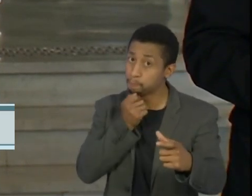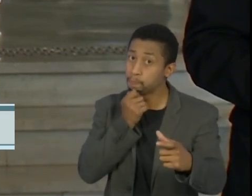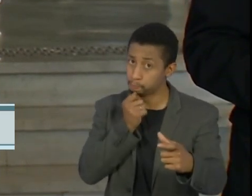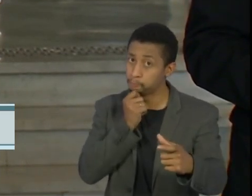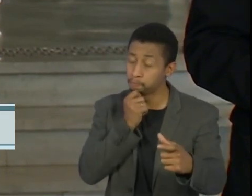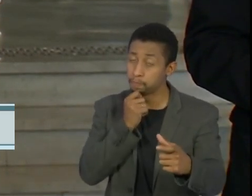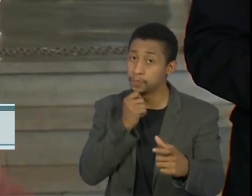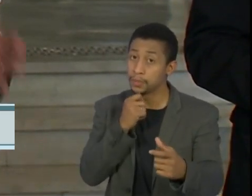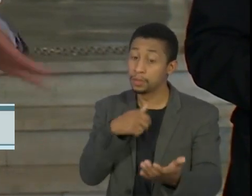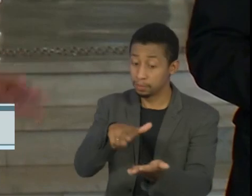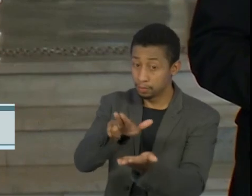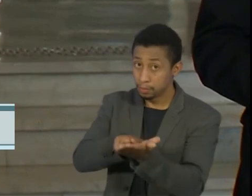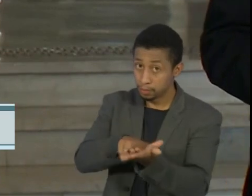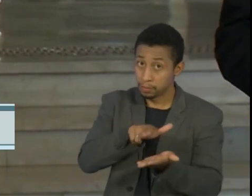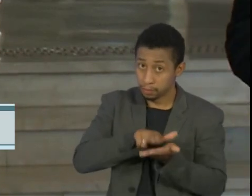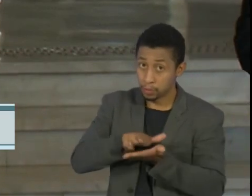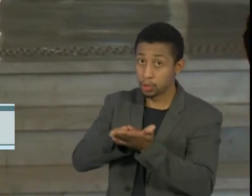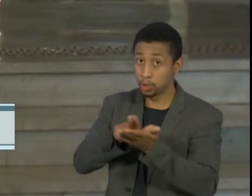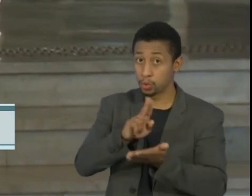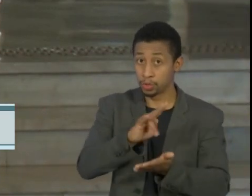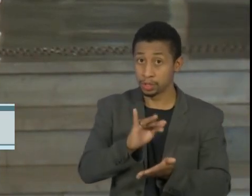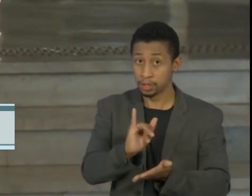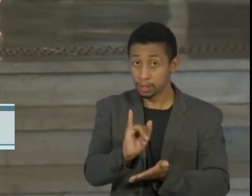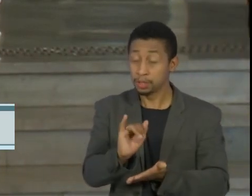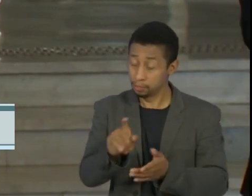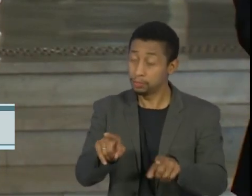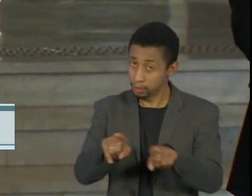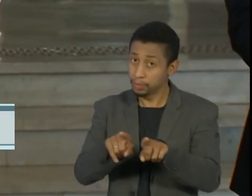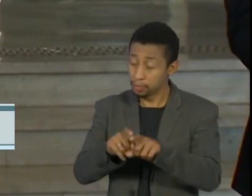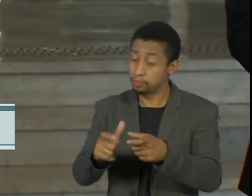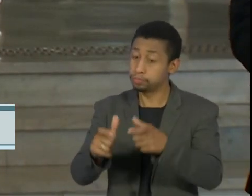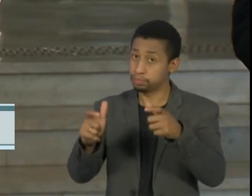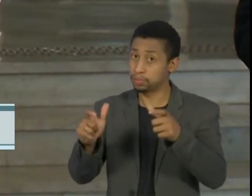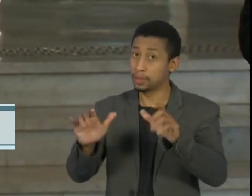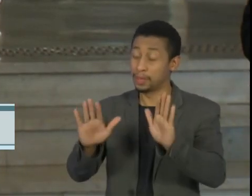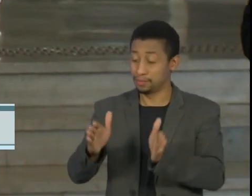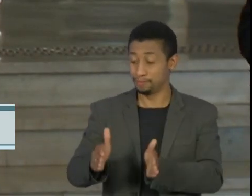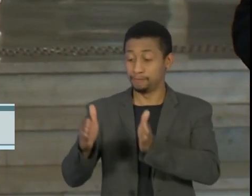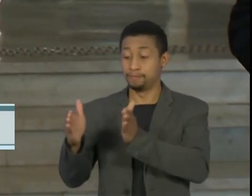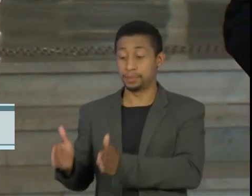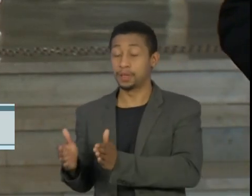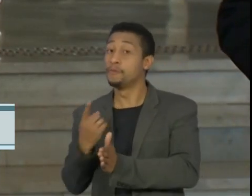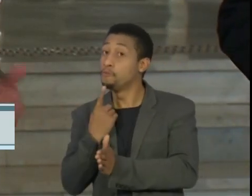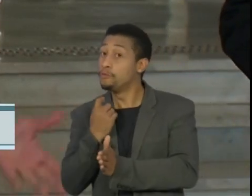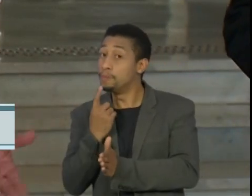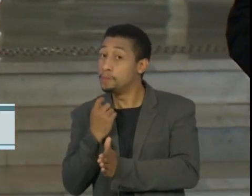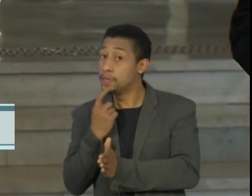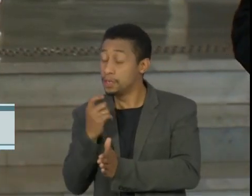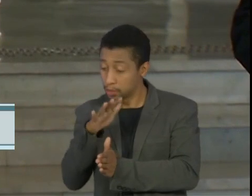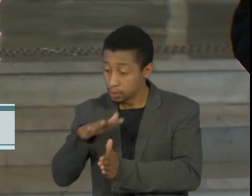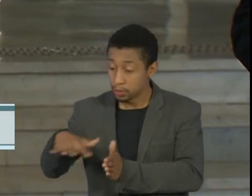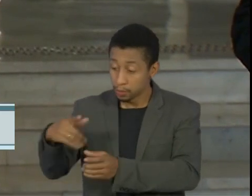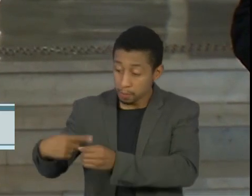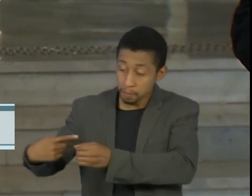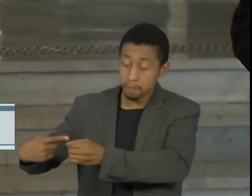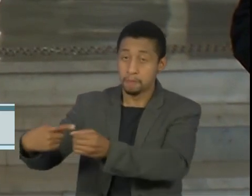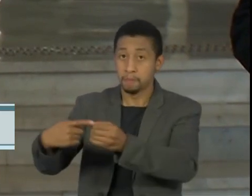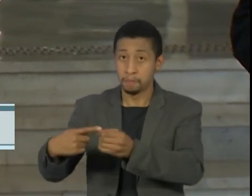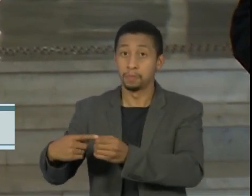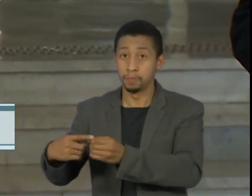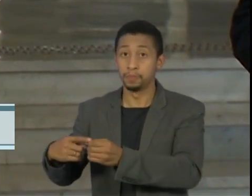internações, mas essas regiões estão com quarentena no nível vermelho. os resultados do